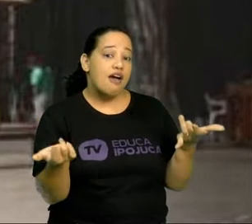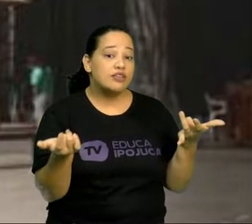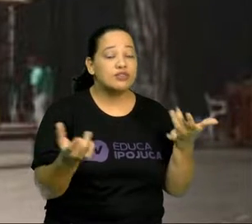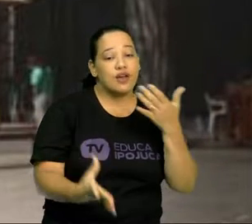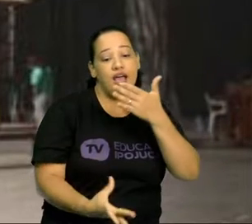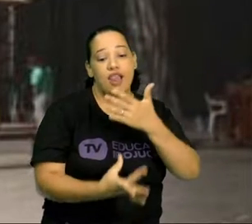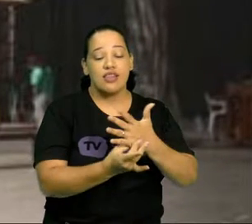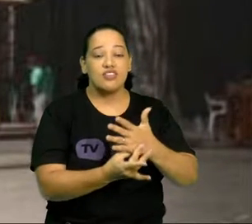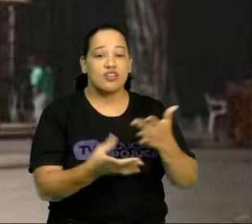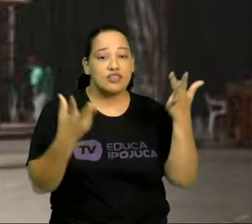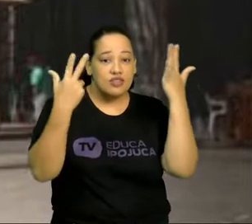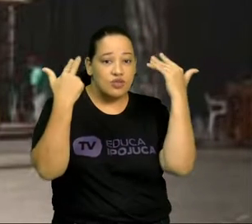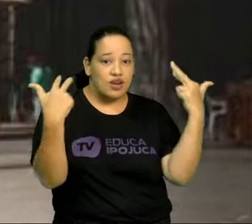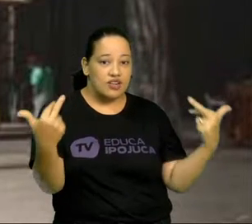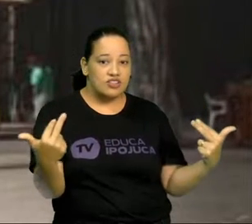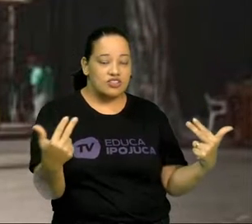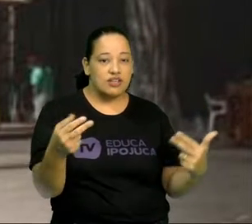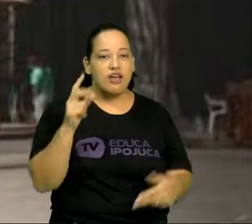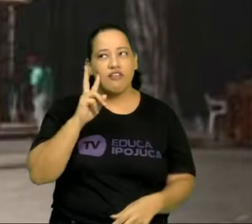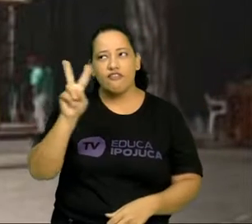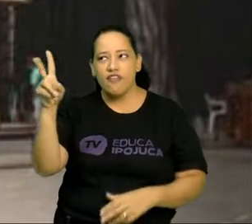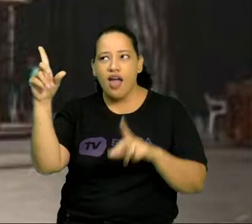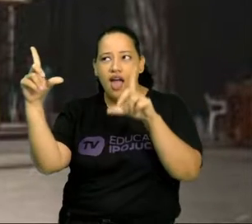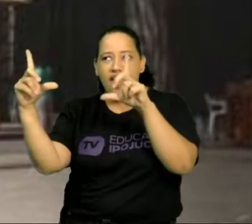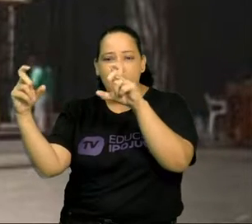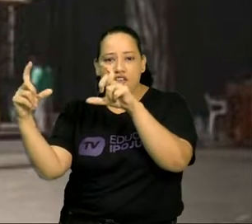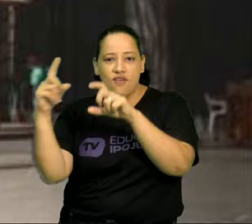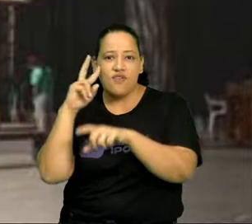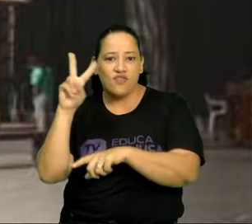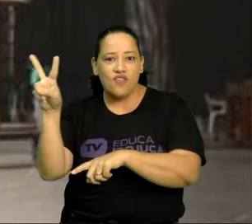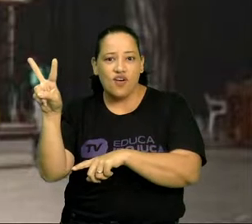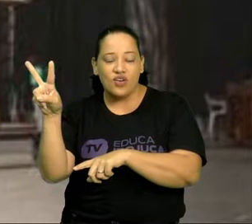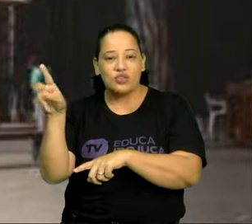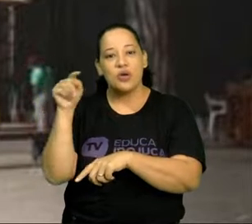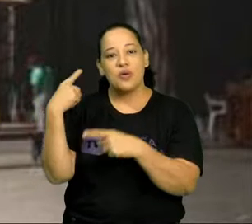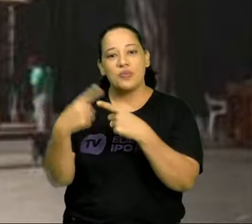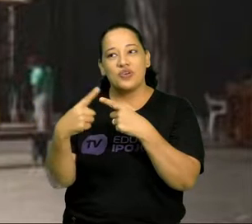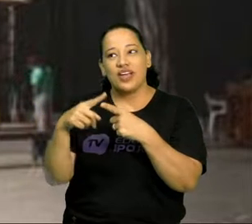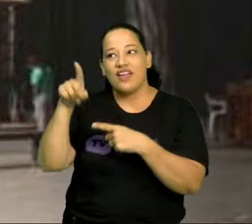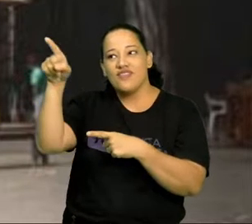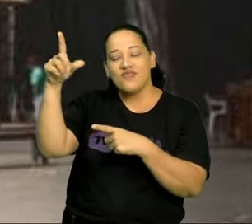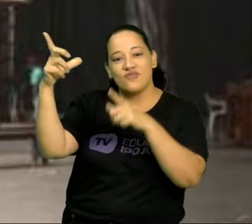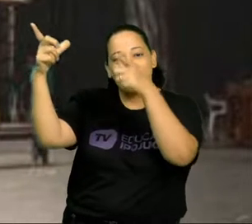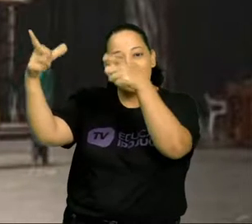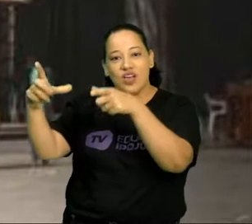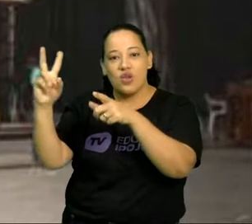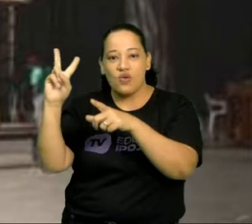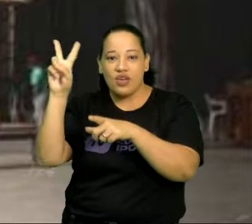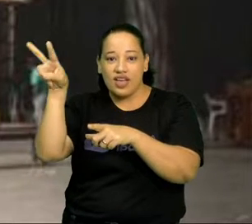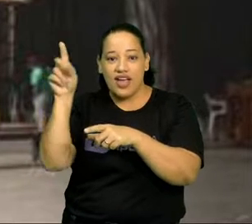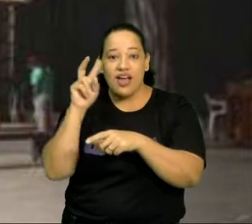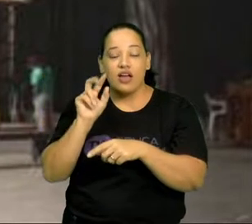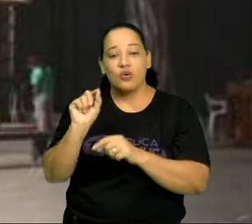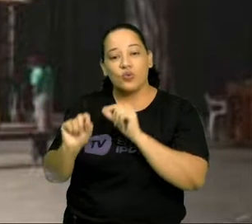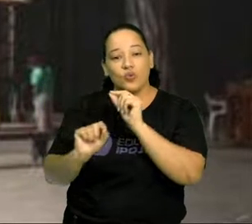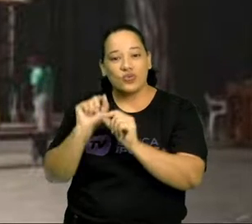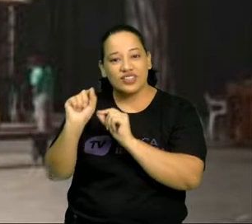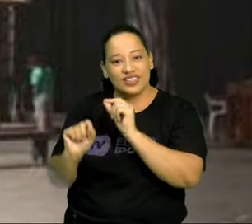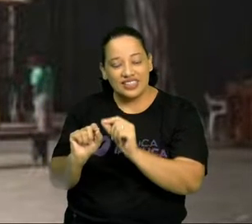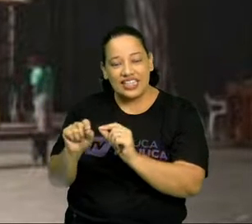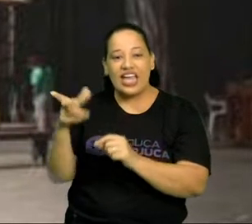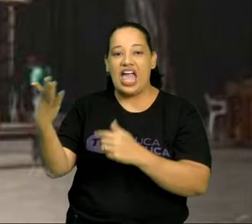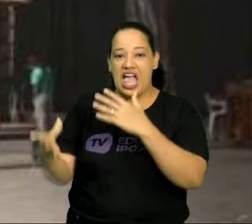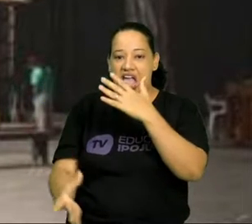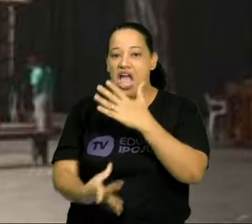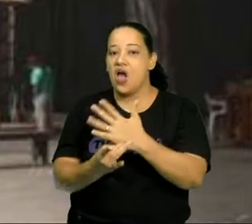naturalista. Nessa foto a gente já tem mais ou menos uma ideia, porque isso aí é o cenário de uma peça realista naturalista. Vejam a